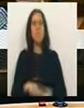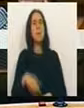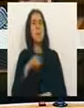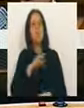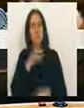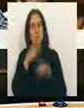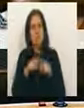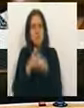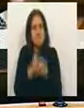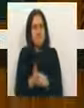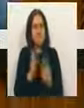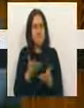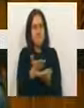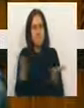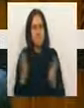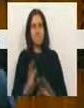agregado